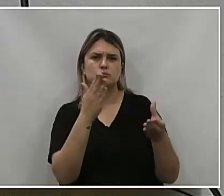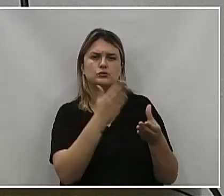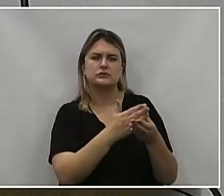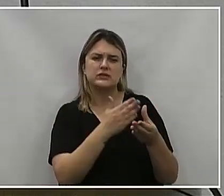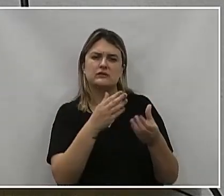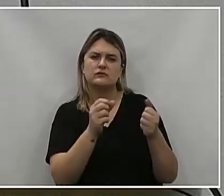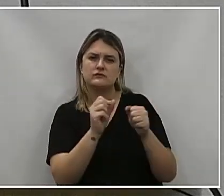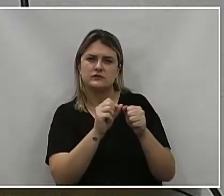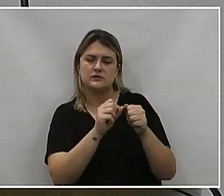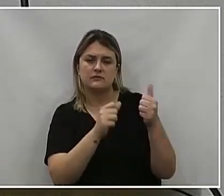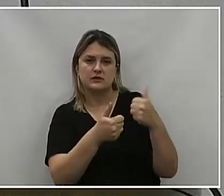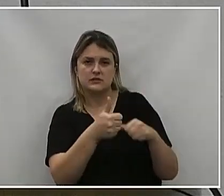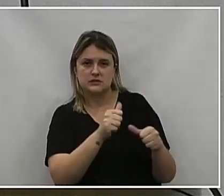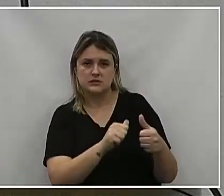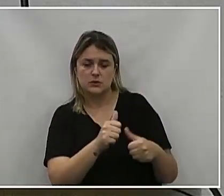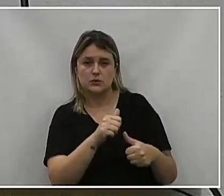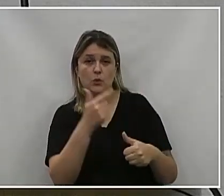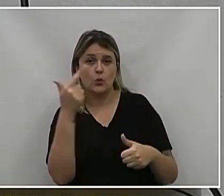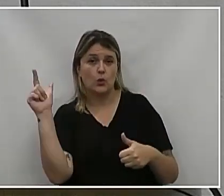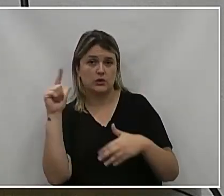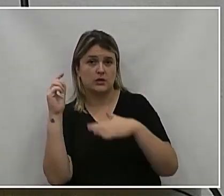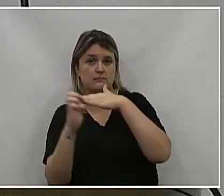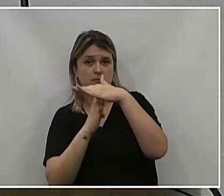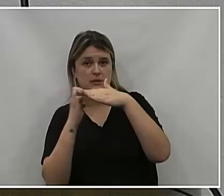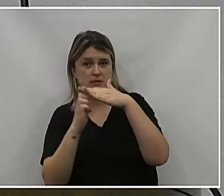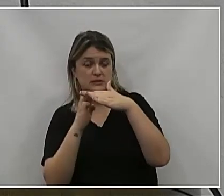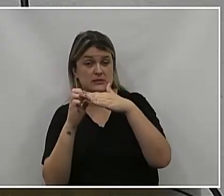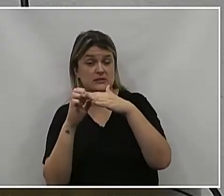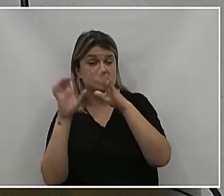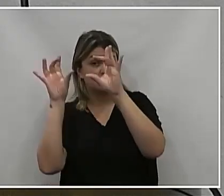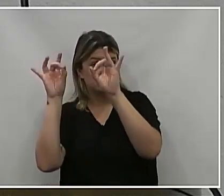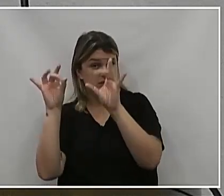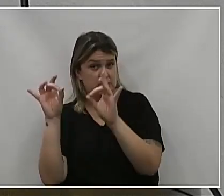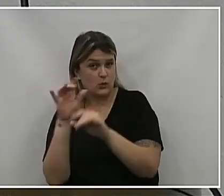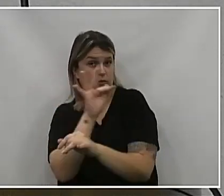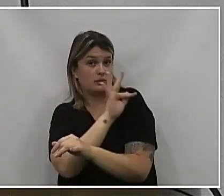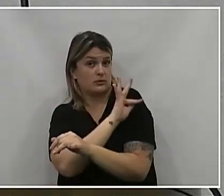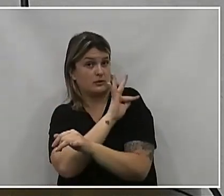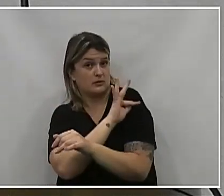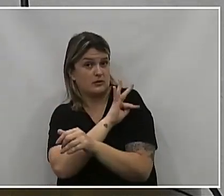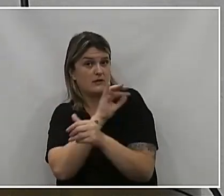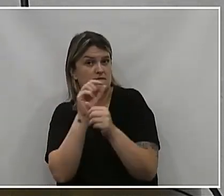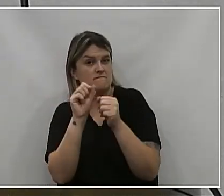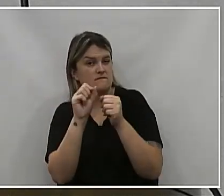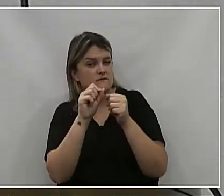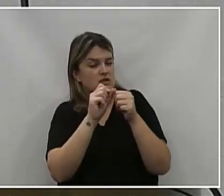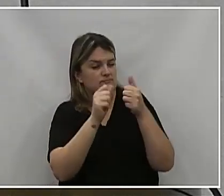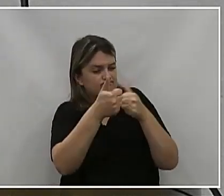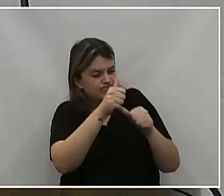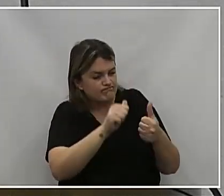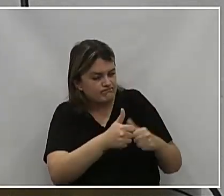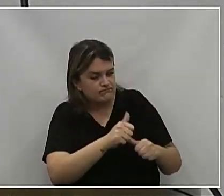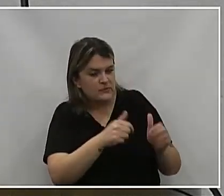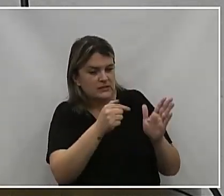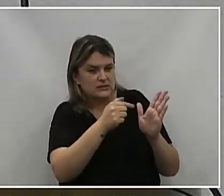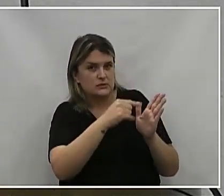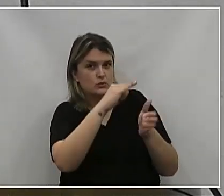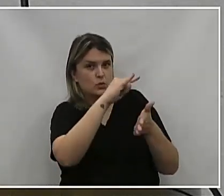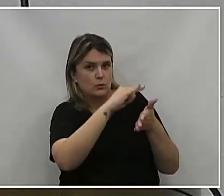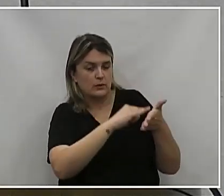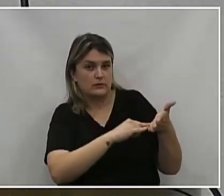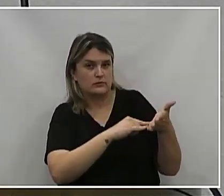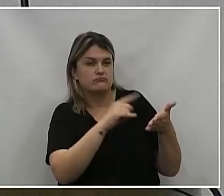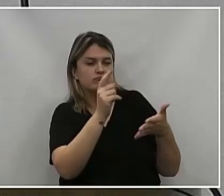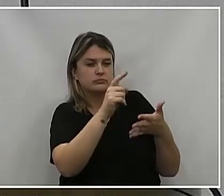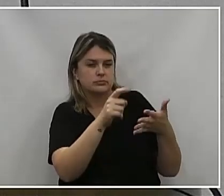para avaliação. Então, foi contratada uma empresa especializada, né, para fazer esse parecer técnico financeiro.